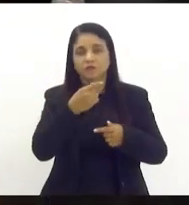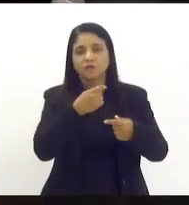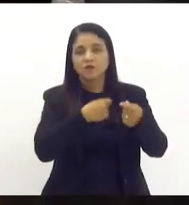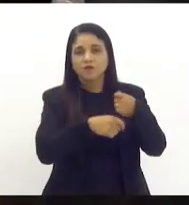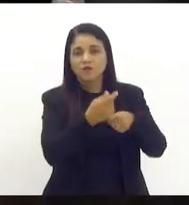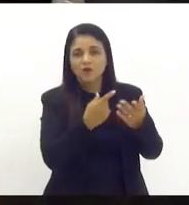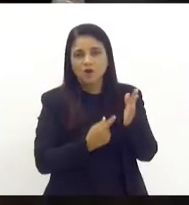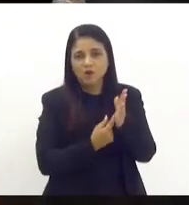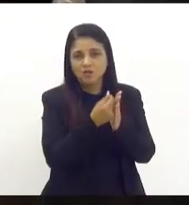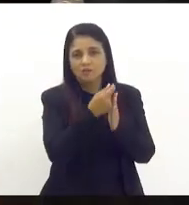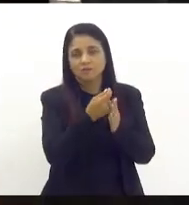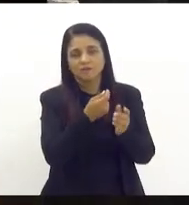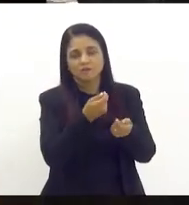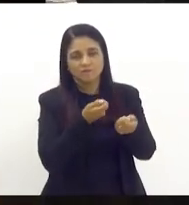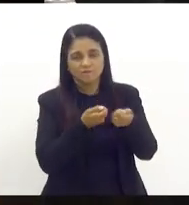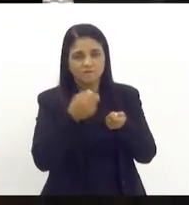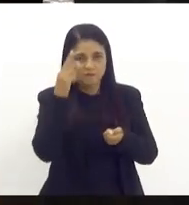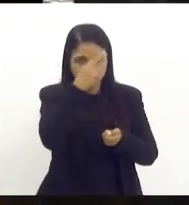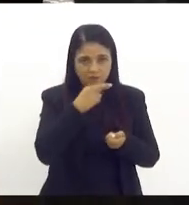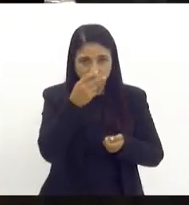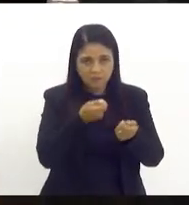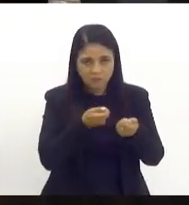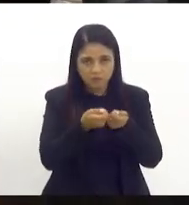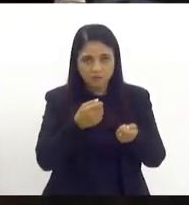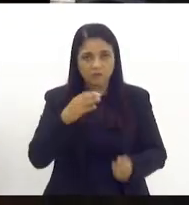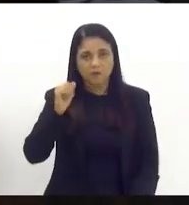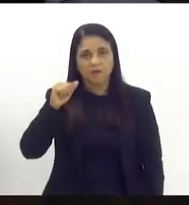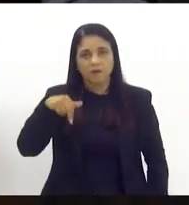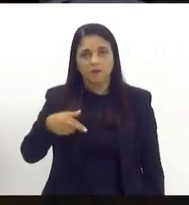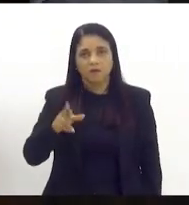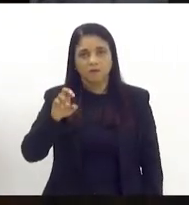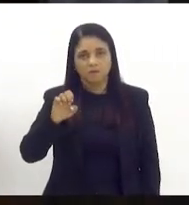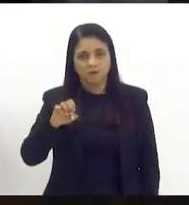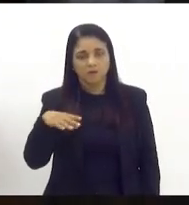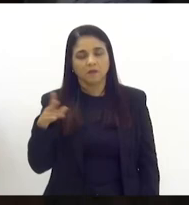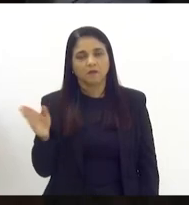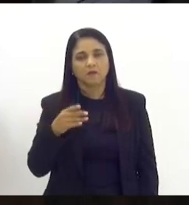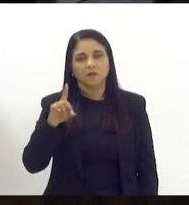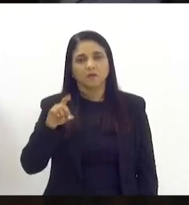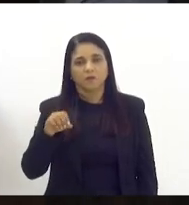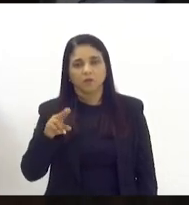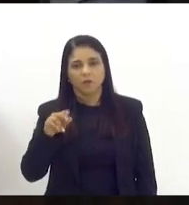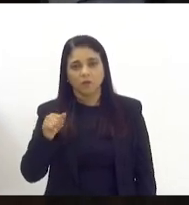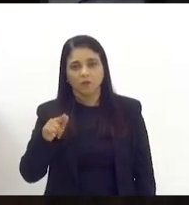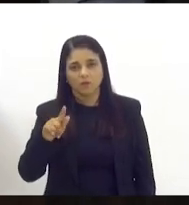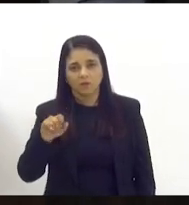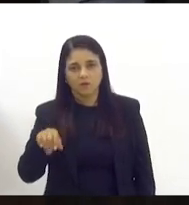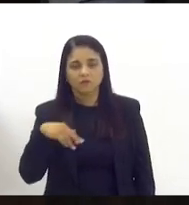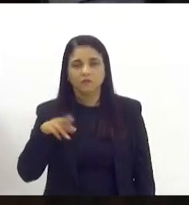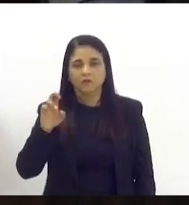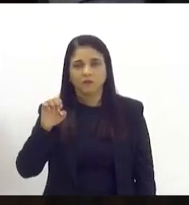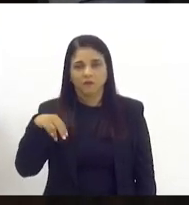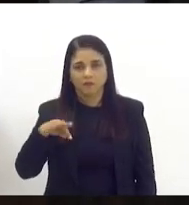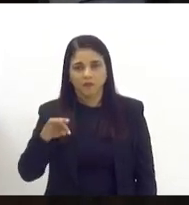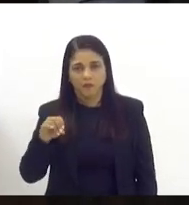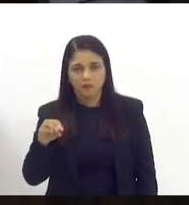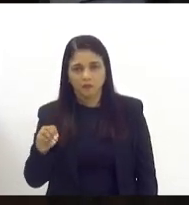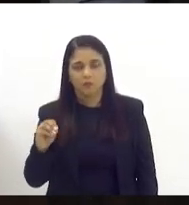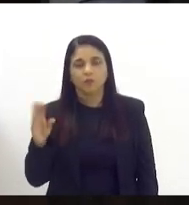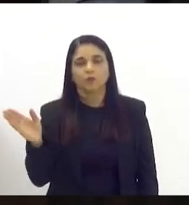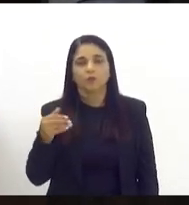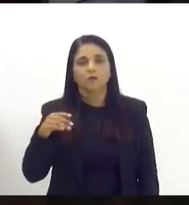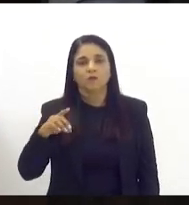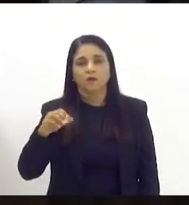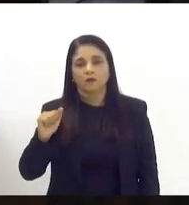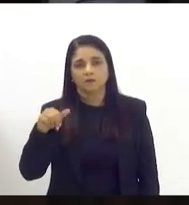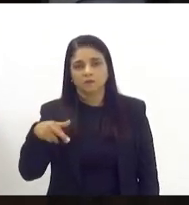fiscalização financeira e controle André Correia é cada de Macedo Douglas Renato Miranda Arthur Monteiro André